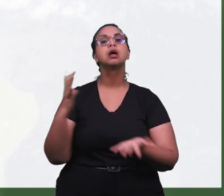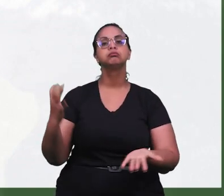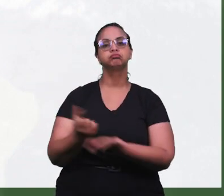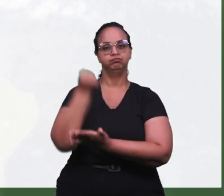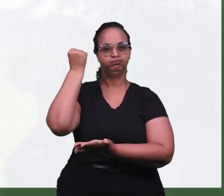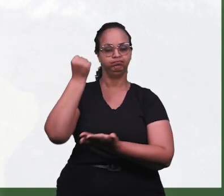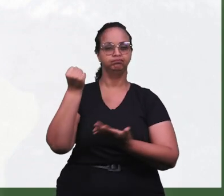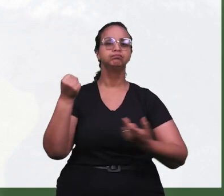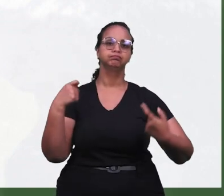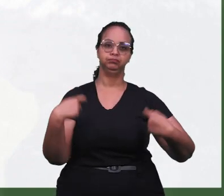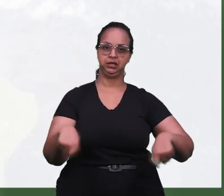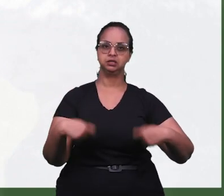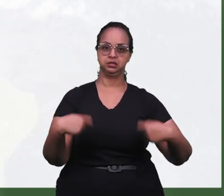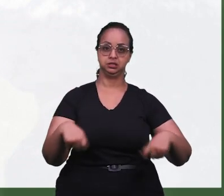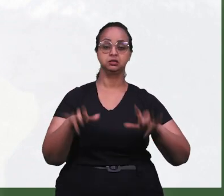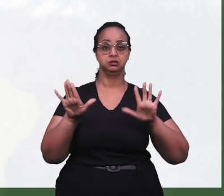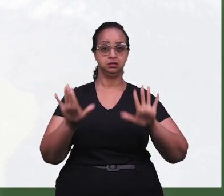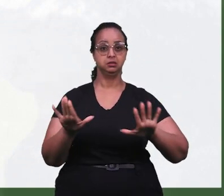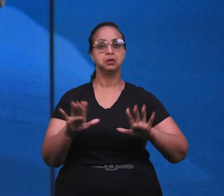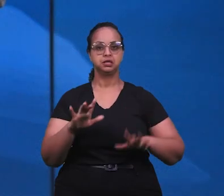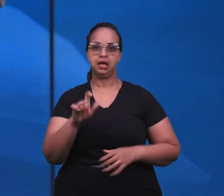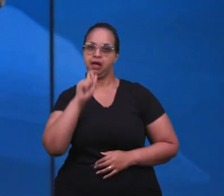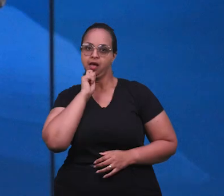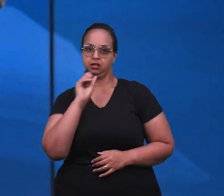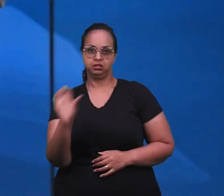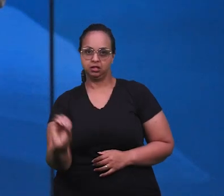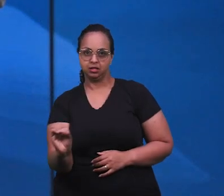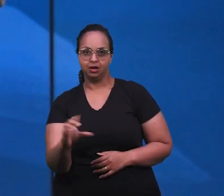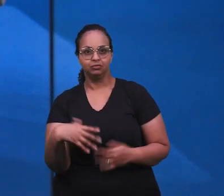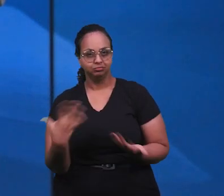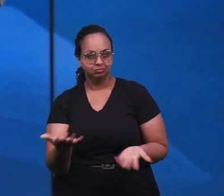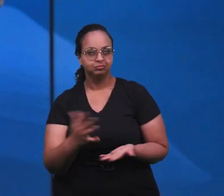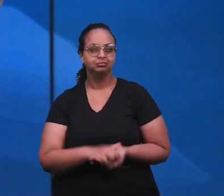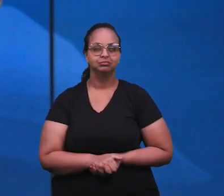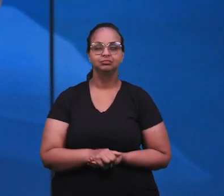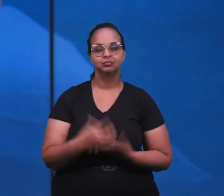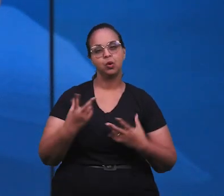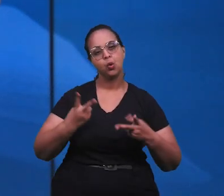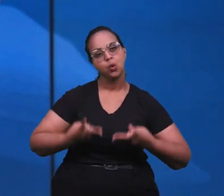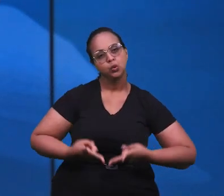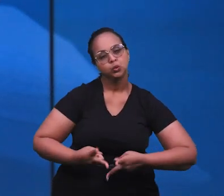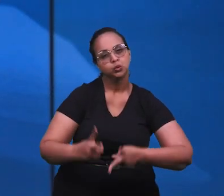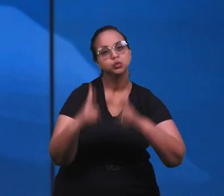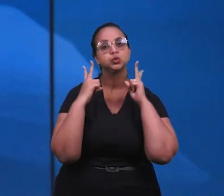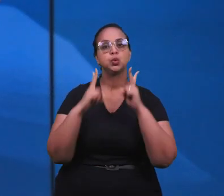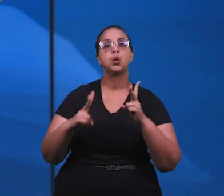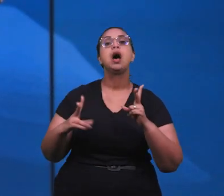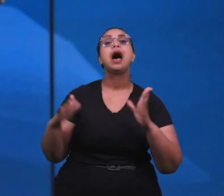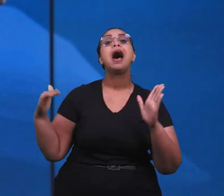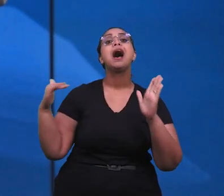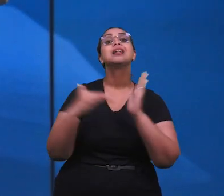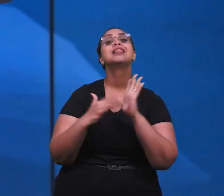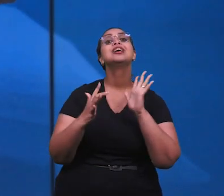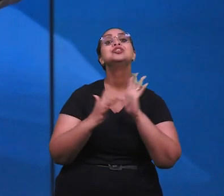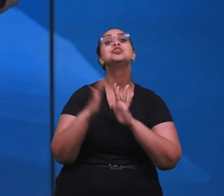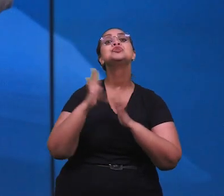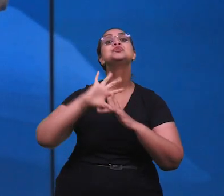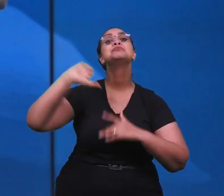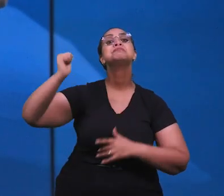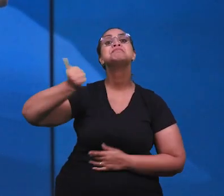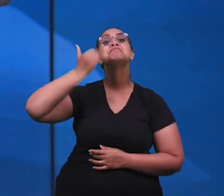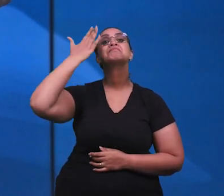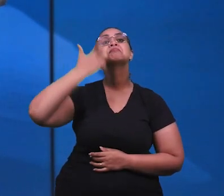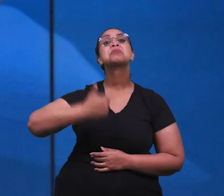ainda nos preparando, o arrebatamento não aconteceu ainda, e nós vamos continuar com esse tema até Jesus mostrar outra,